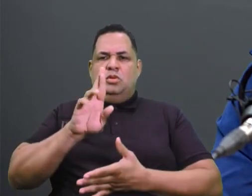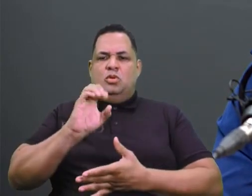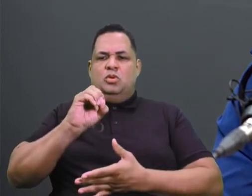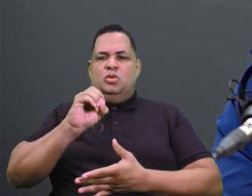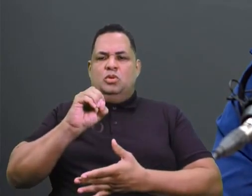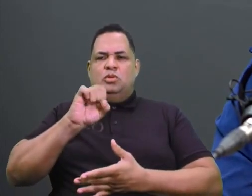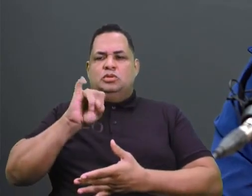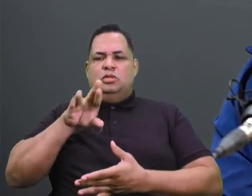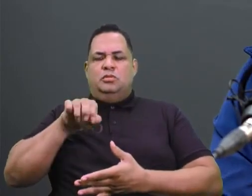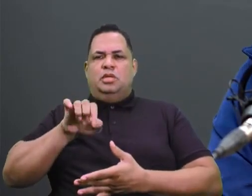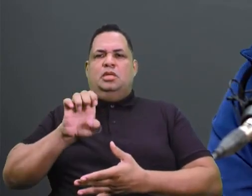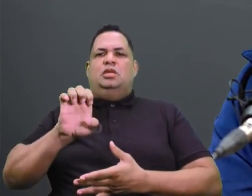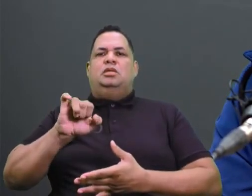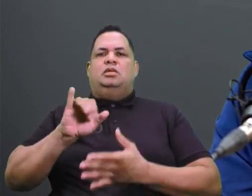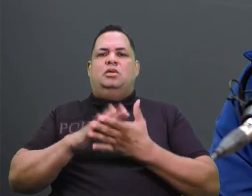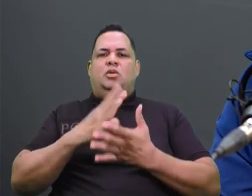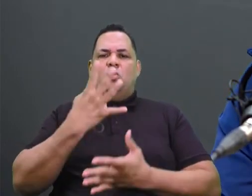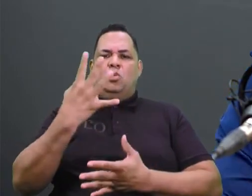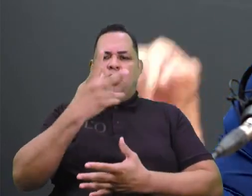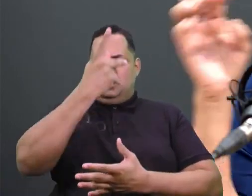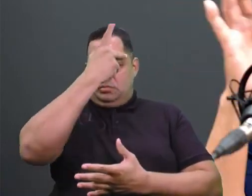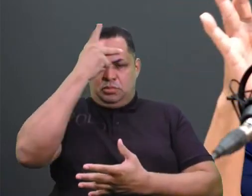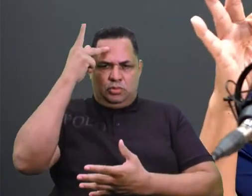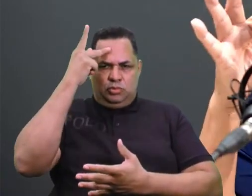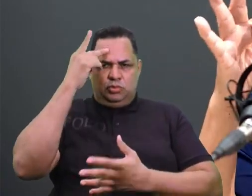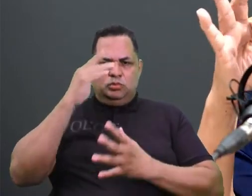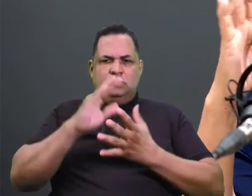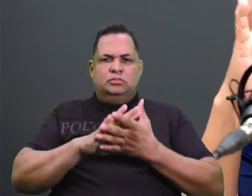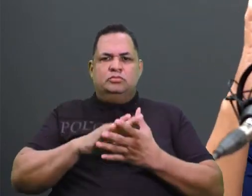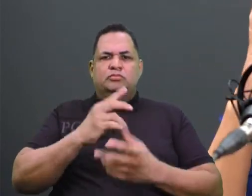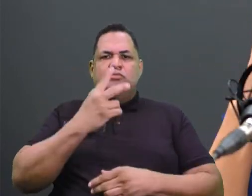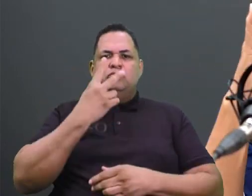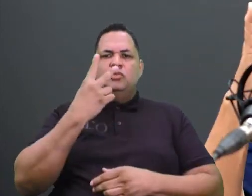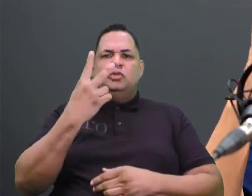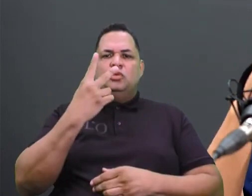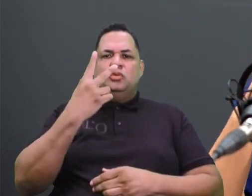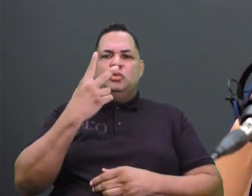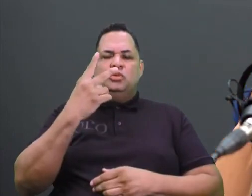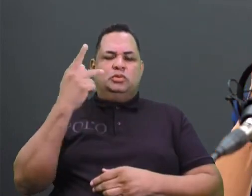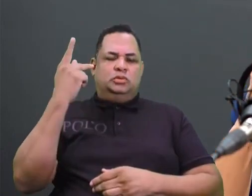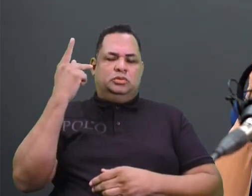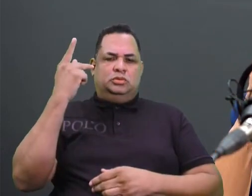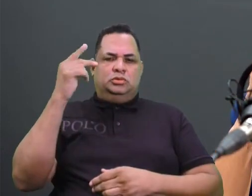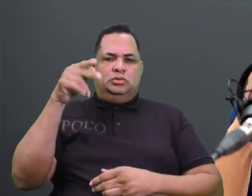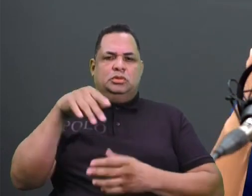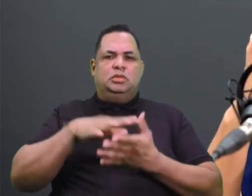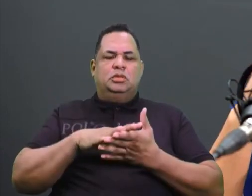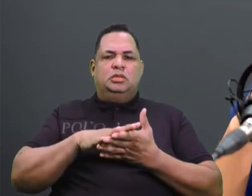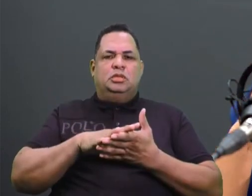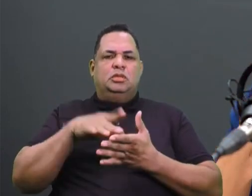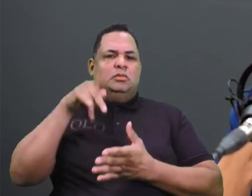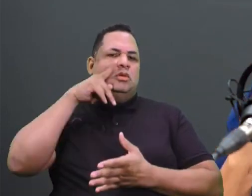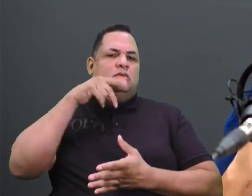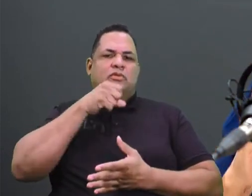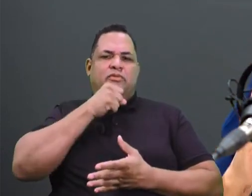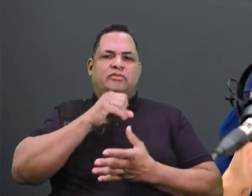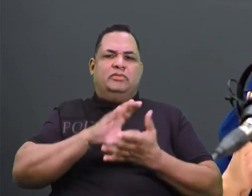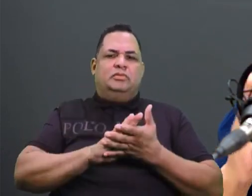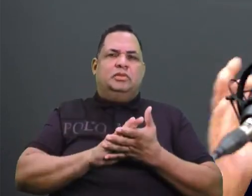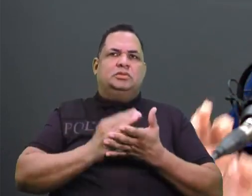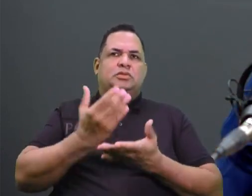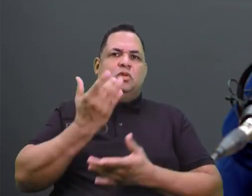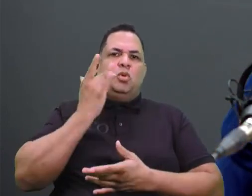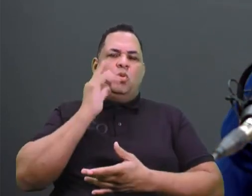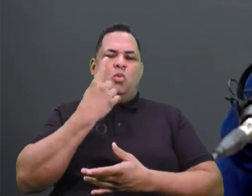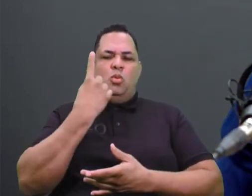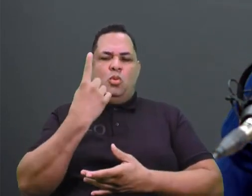Rosemary e Luzia. 4 pessoas. 2 de Porto Velho, uma de Ouro Preto e outra de Guajará-Mirim. Então,